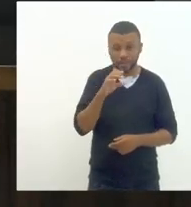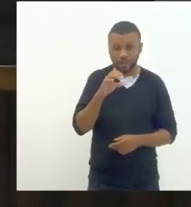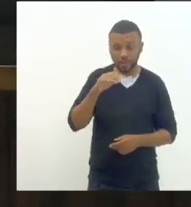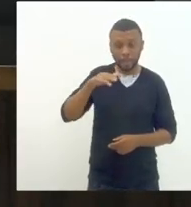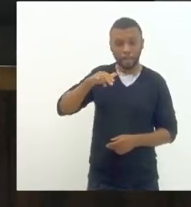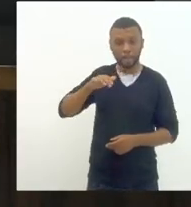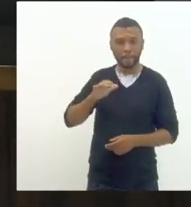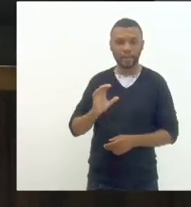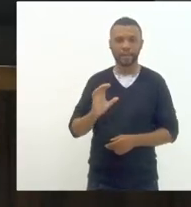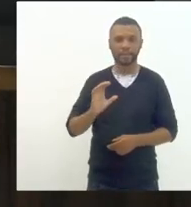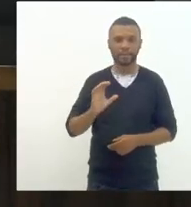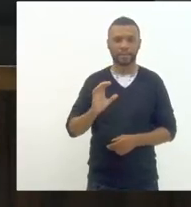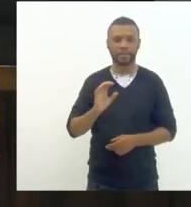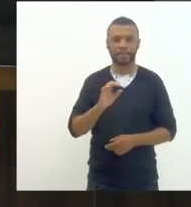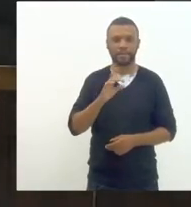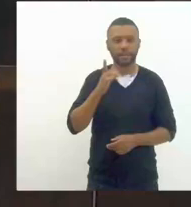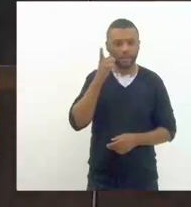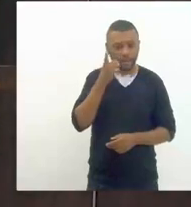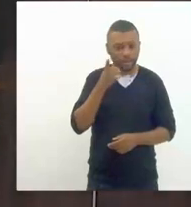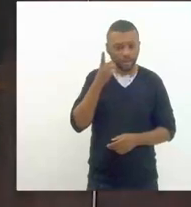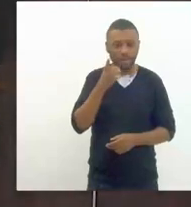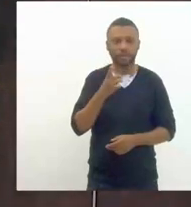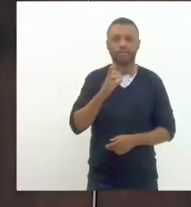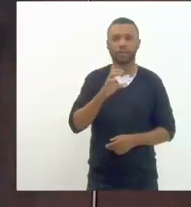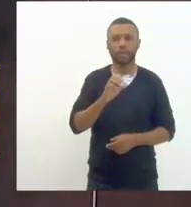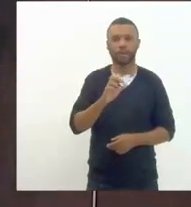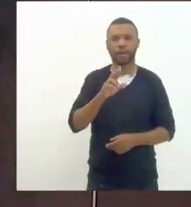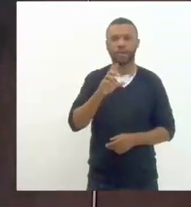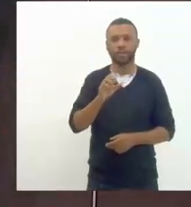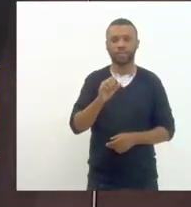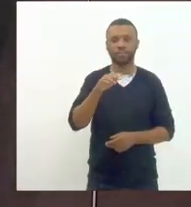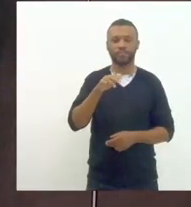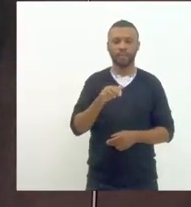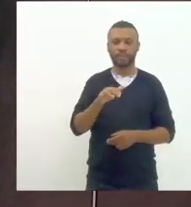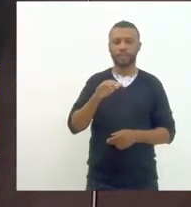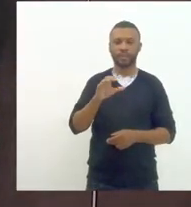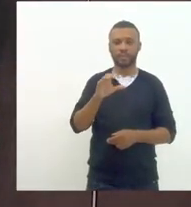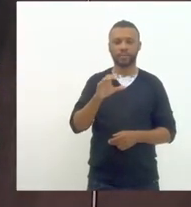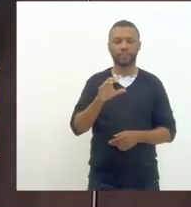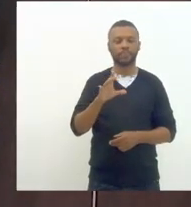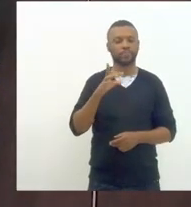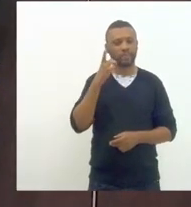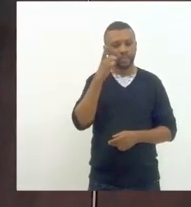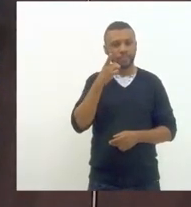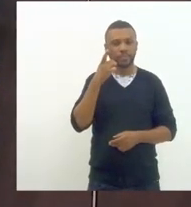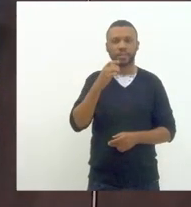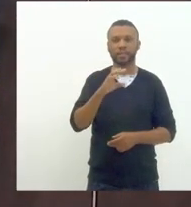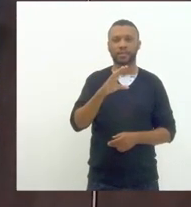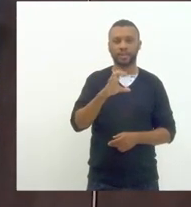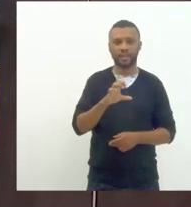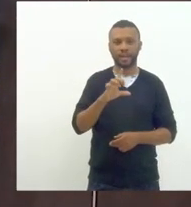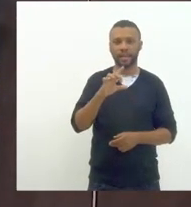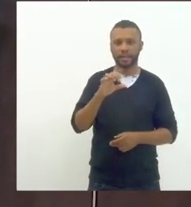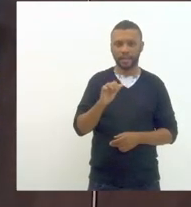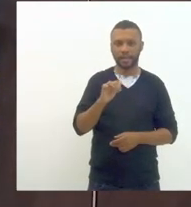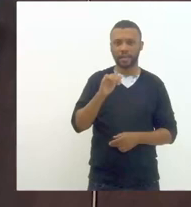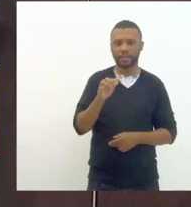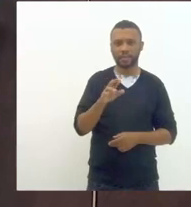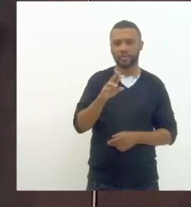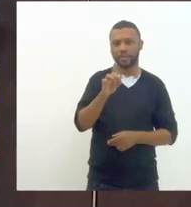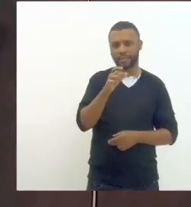Mink, deputado Carlos Mink, deputada Célia Jordão, deputada Célia Jordão,